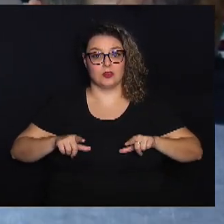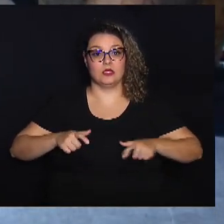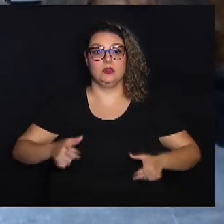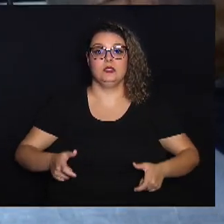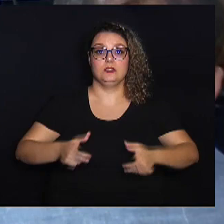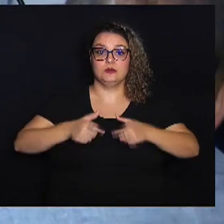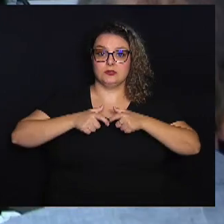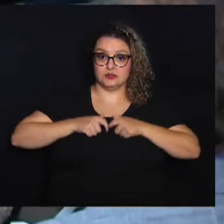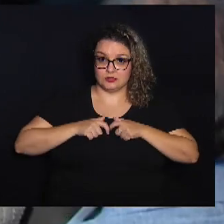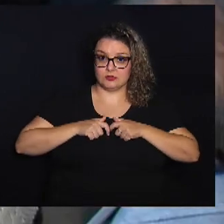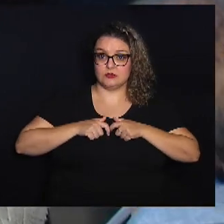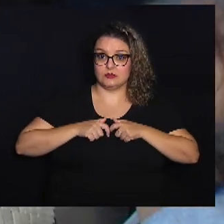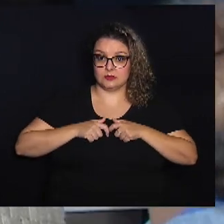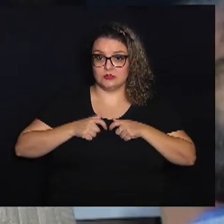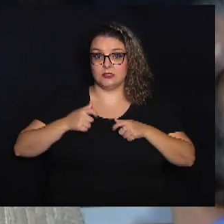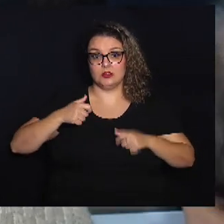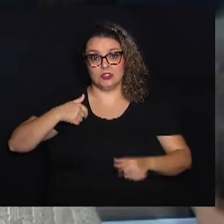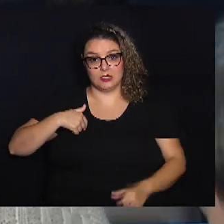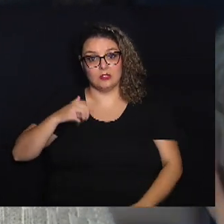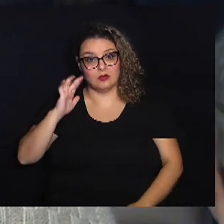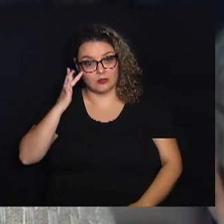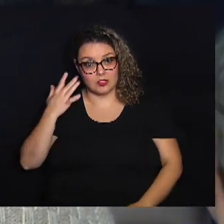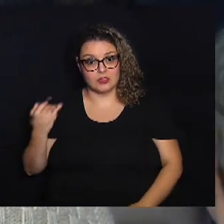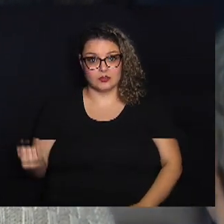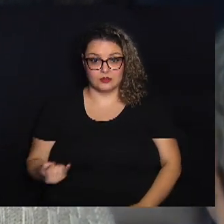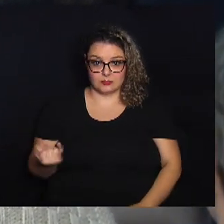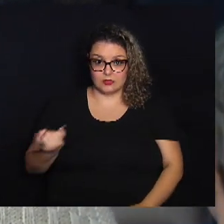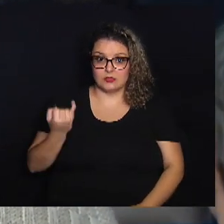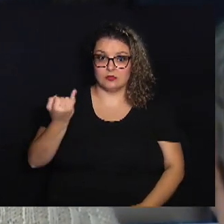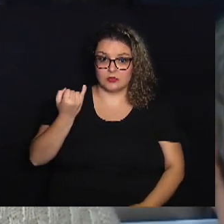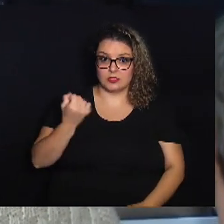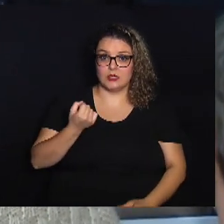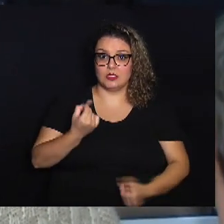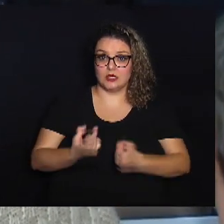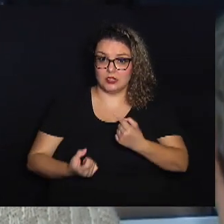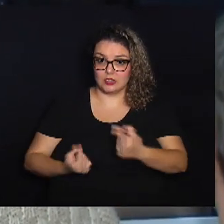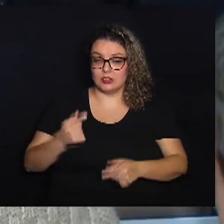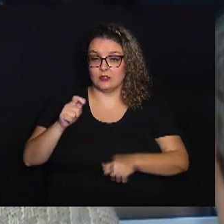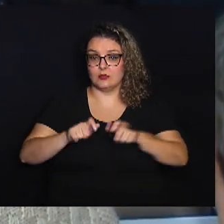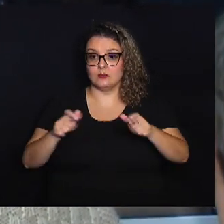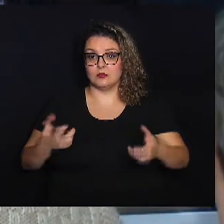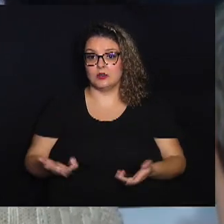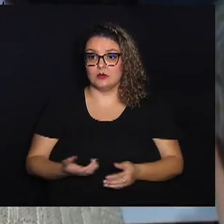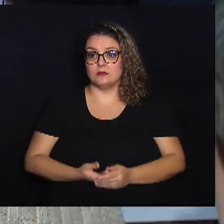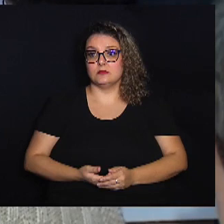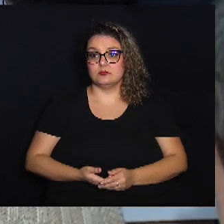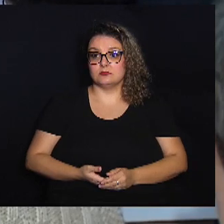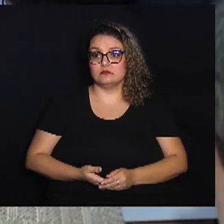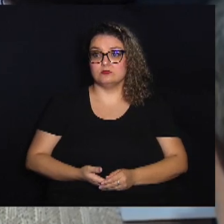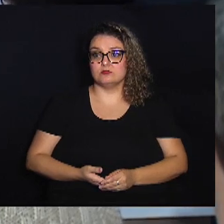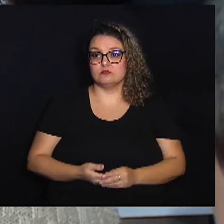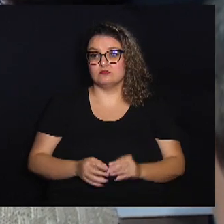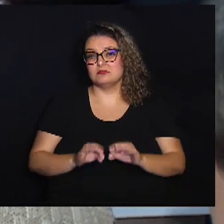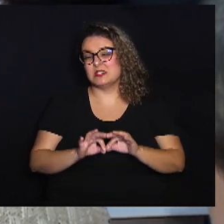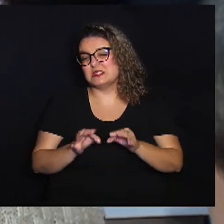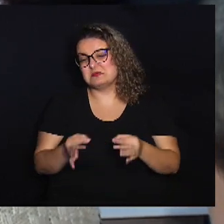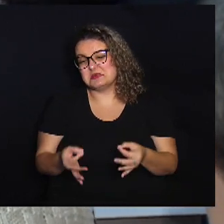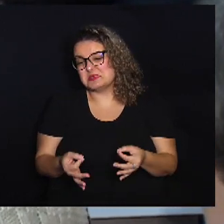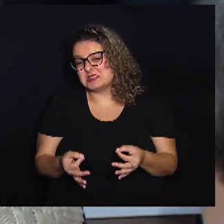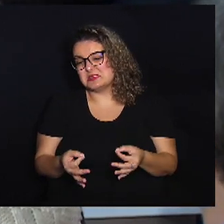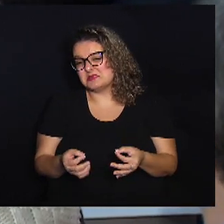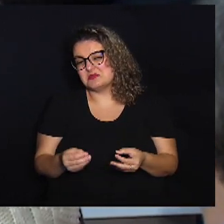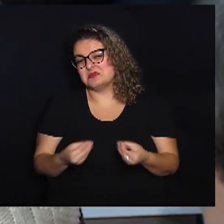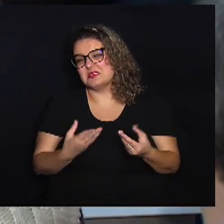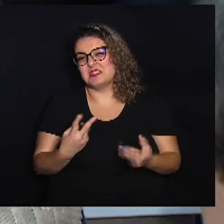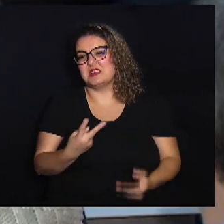medalhas, eu as considero de muita valia, né? Algumas pessoas, elas simplesmente não dão o devido valor.